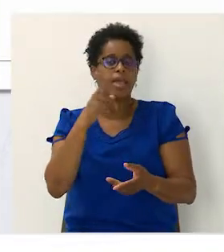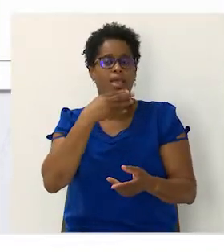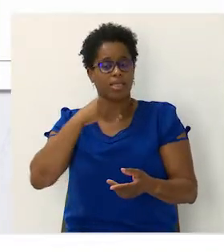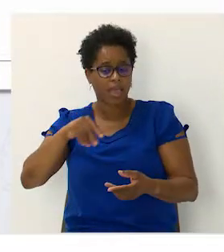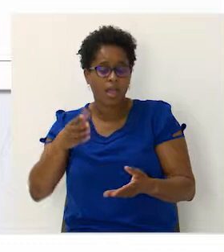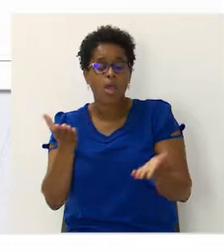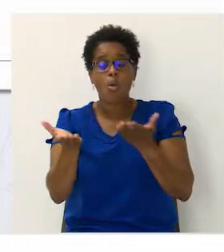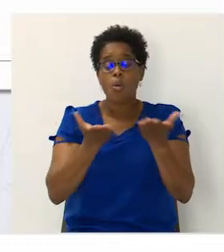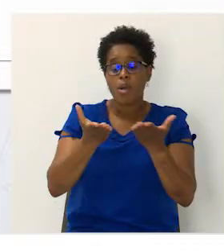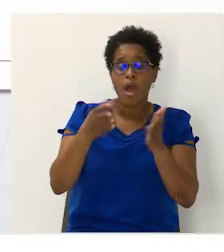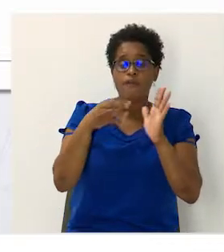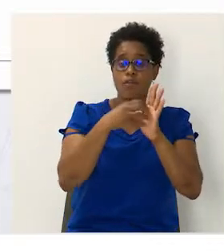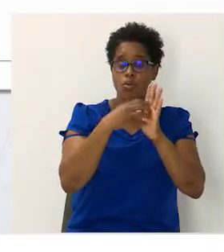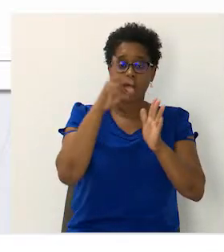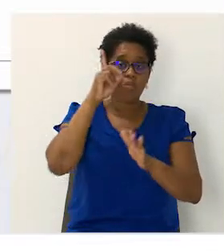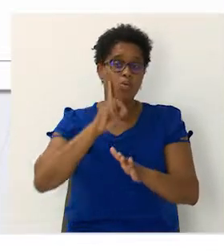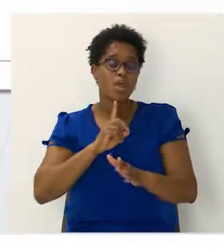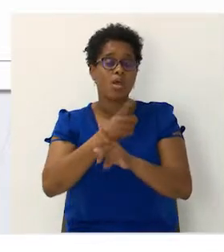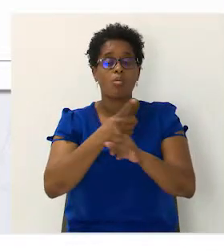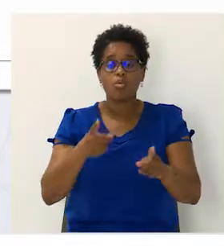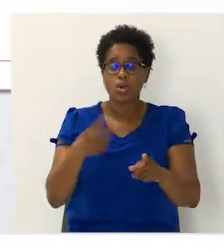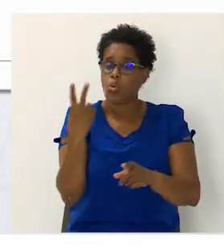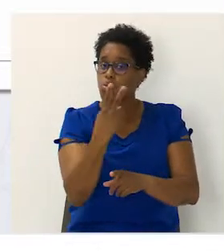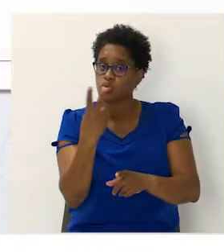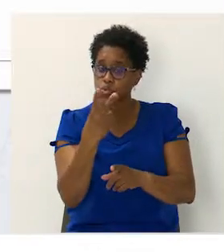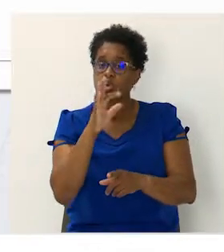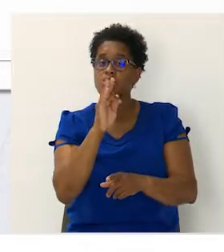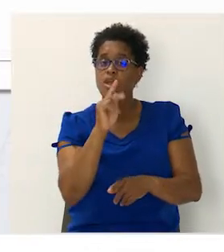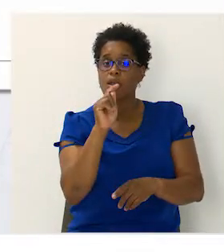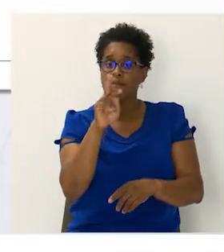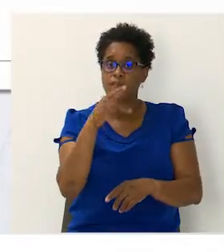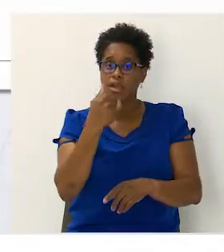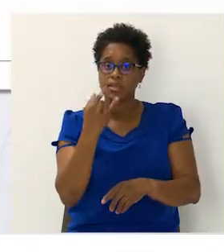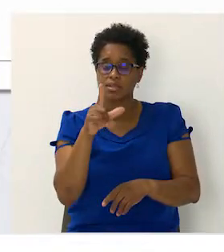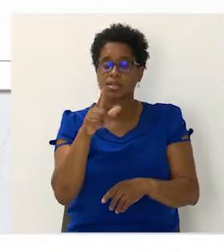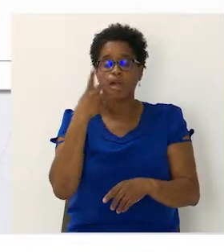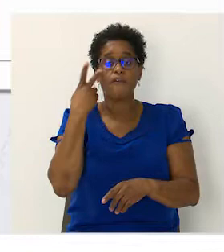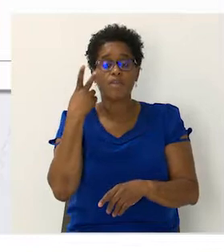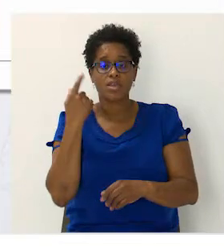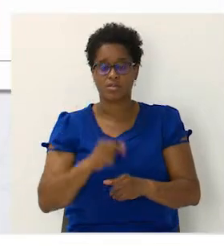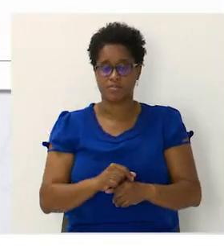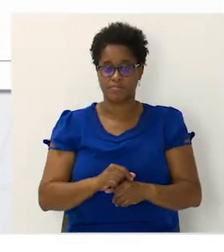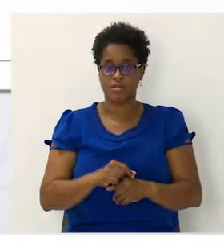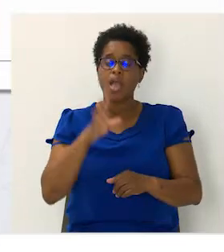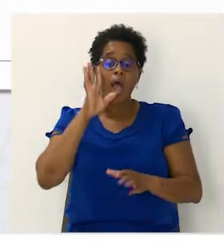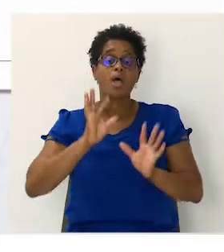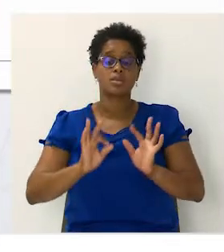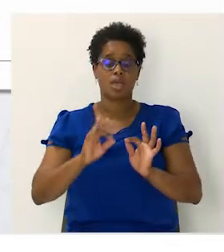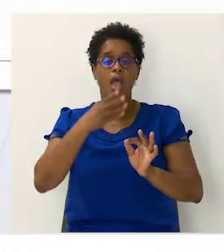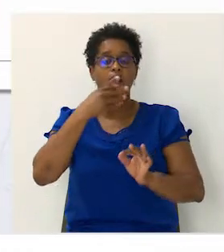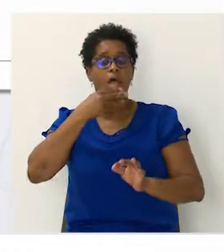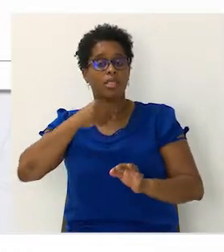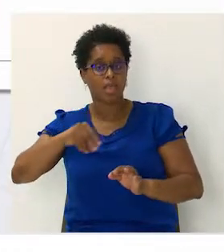à figura da mulher, porque ambas são férteis da vida. Assim, a